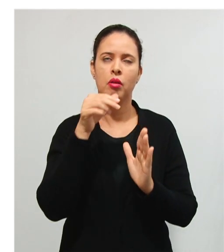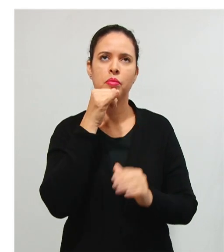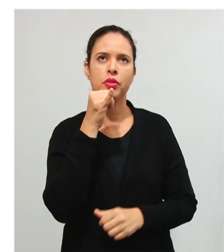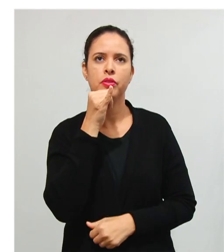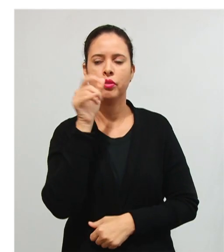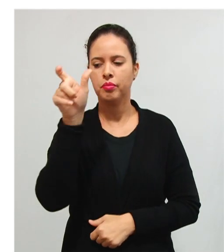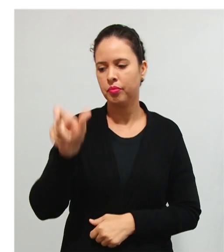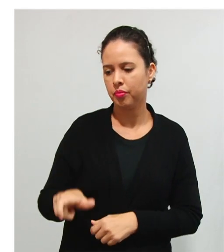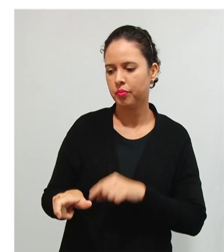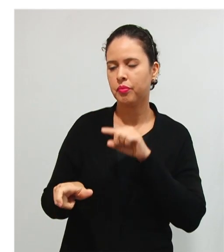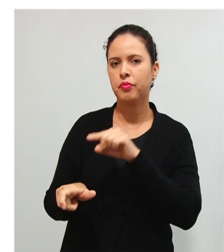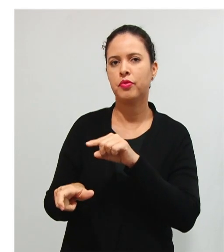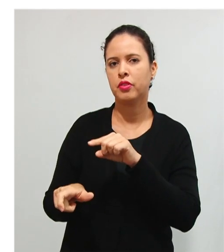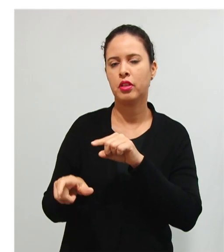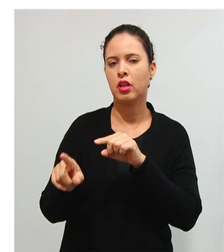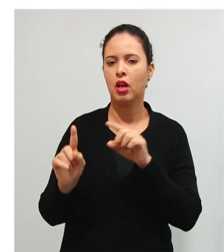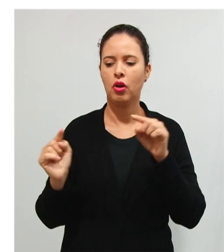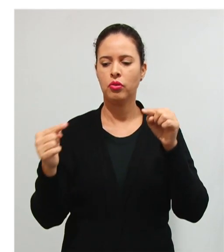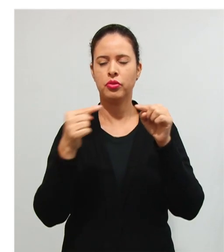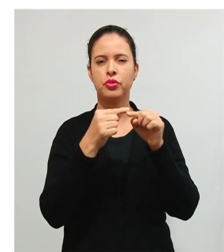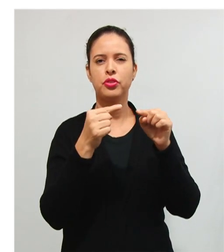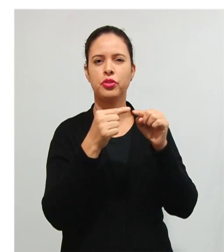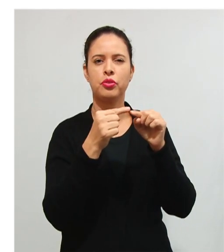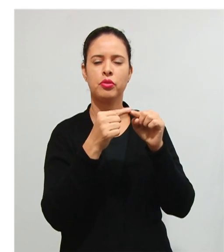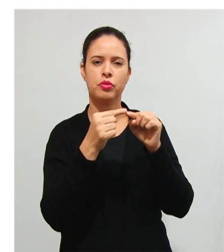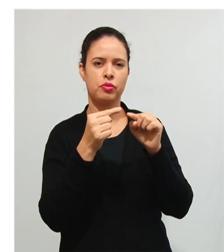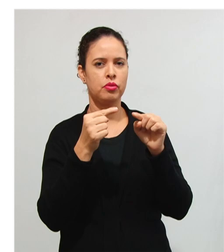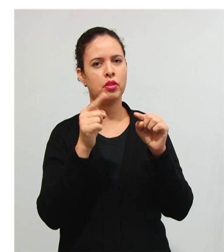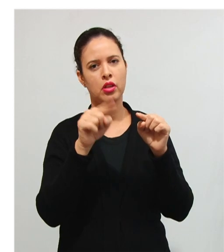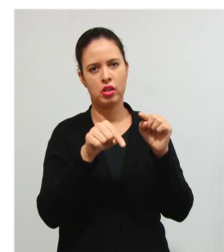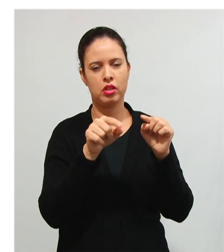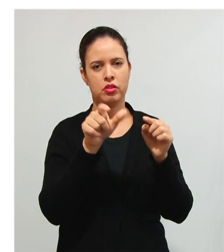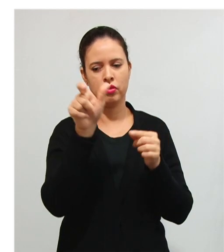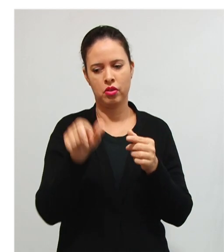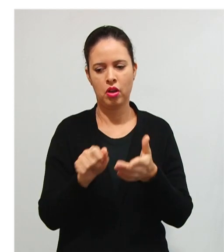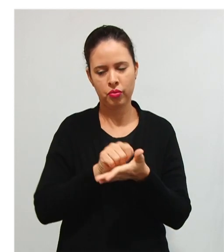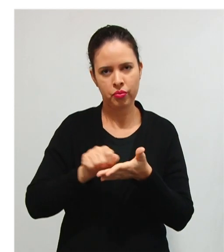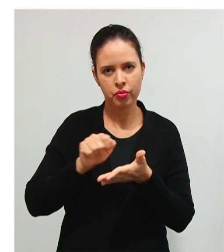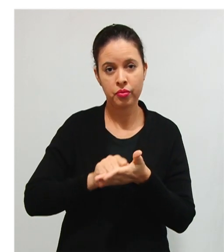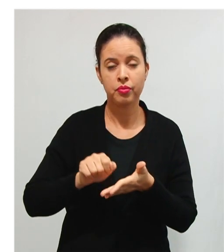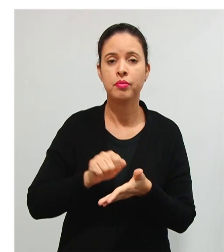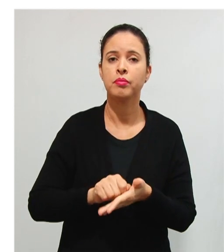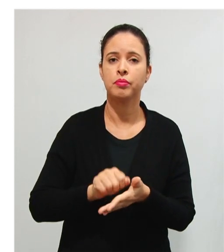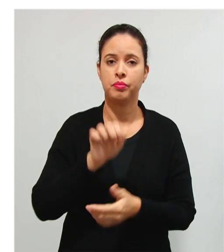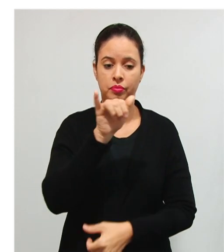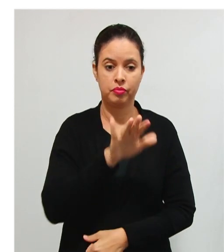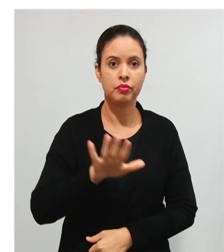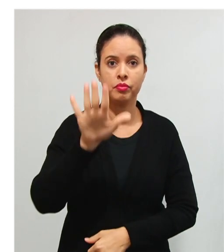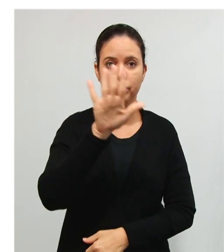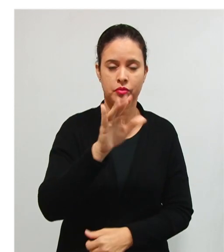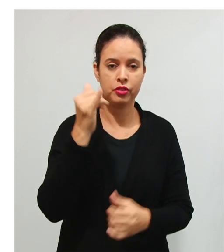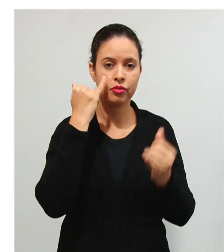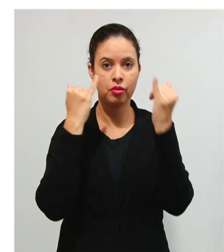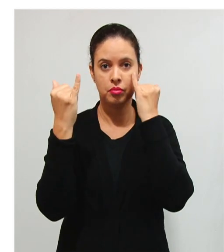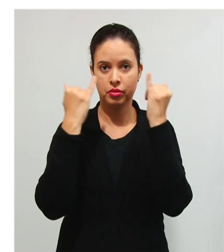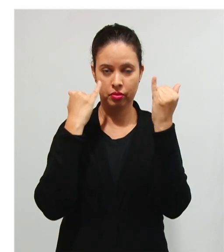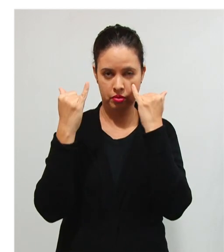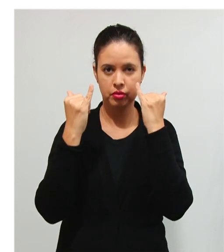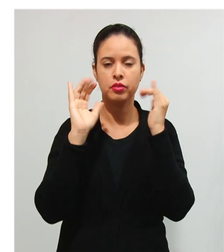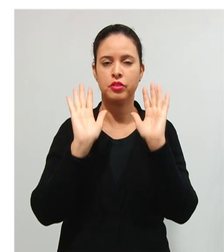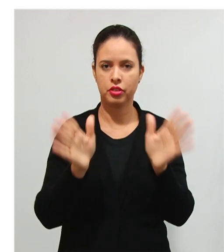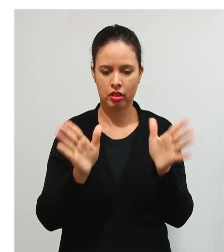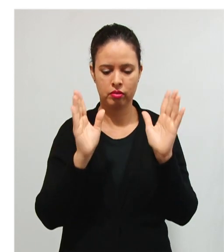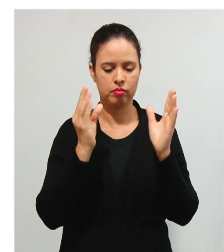personagem segundo o estilo de determinado autor. Ele vai tentar criar uma imagem com base naquelas informações digitadas em